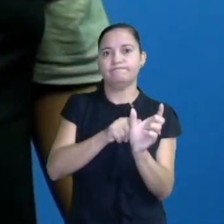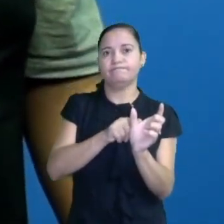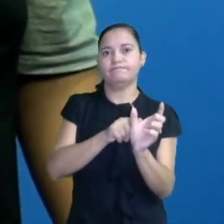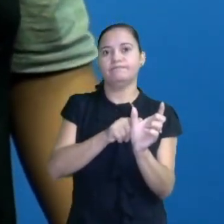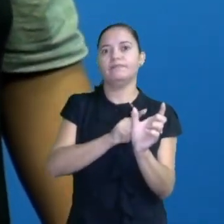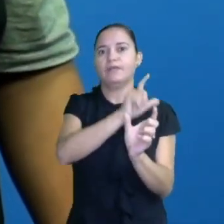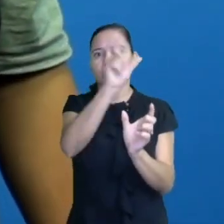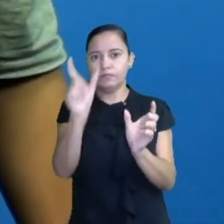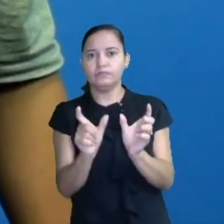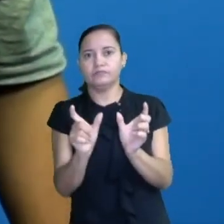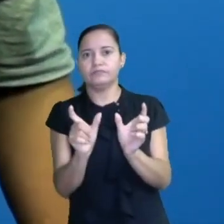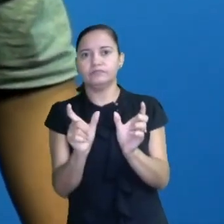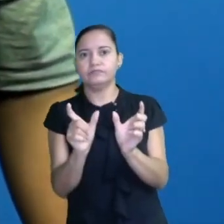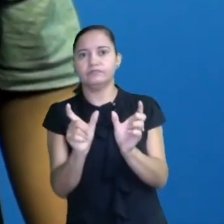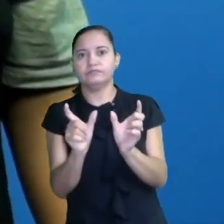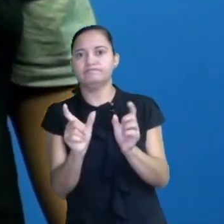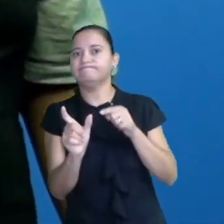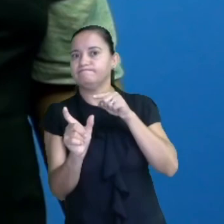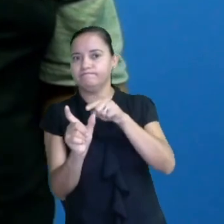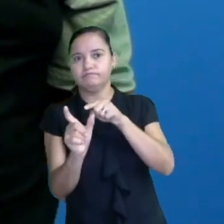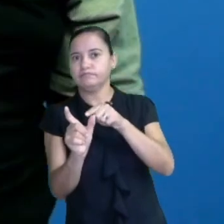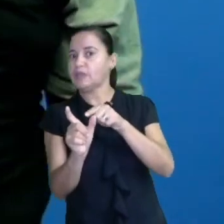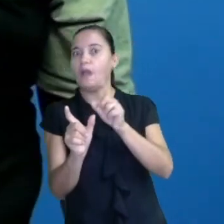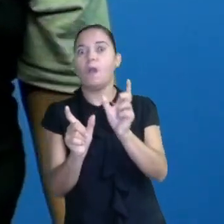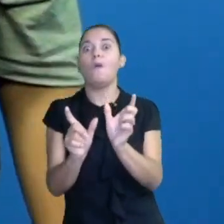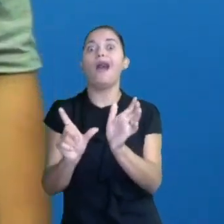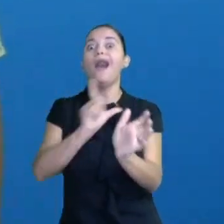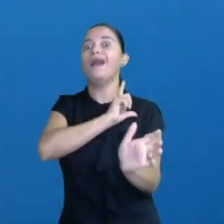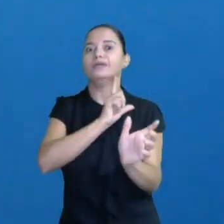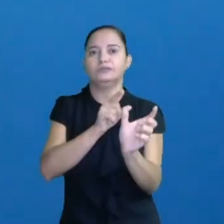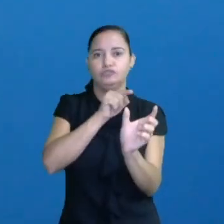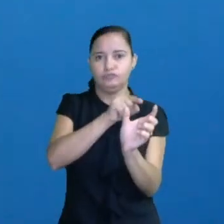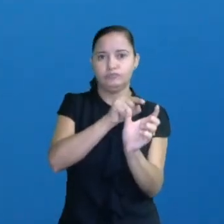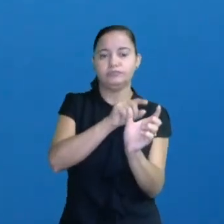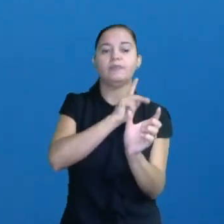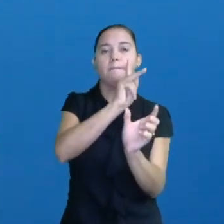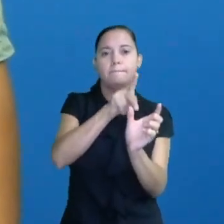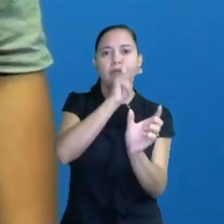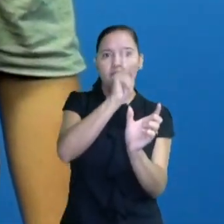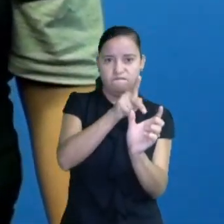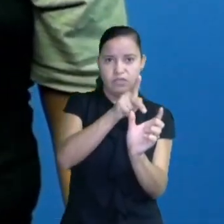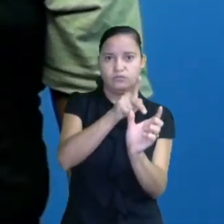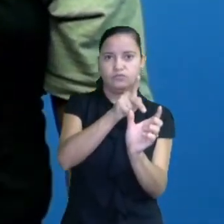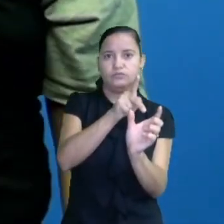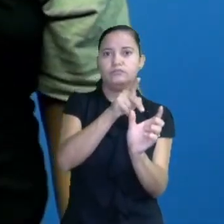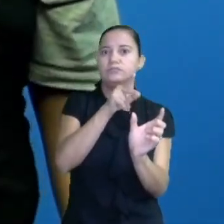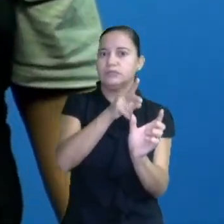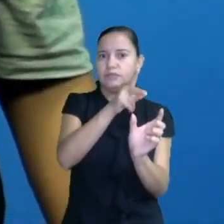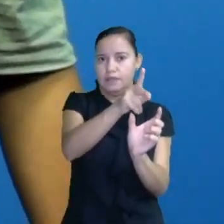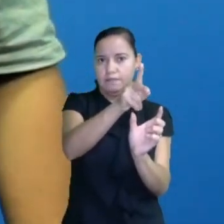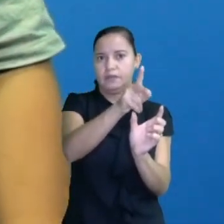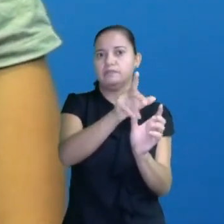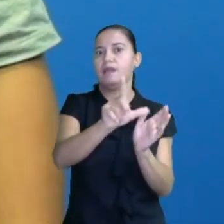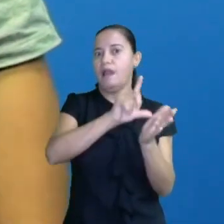radical, será prefixo. Certo, gente?